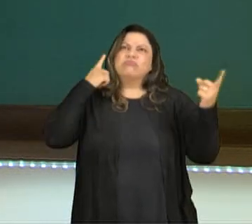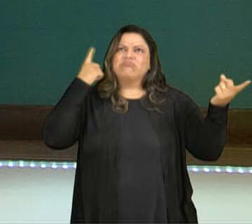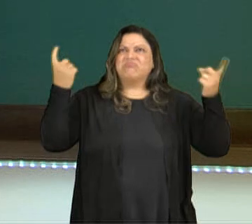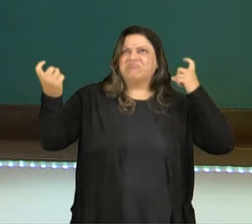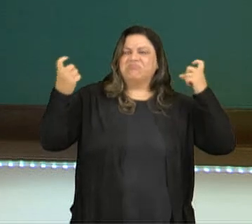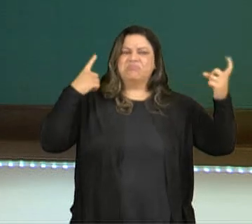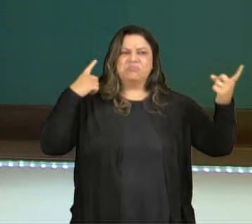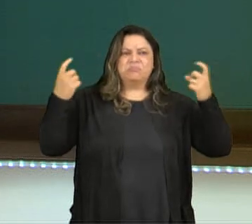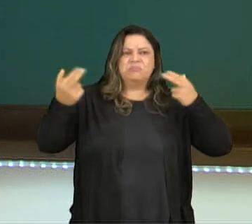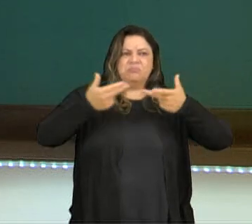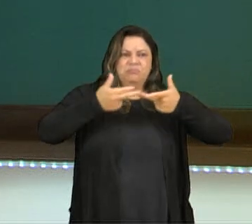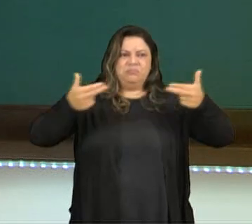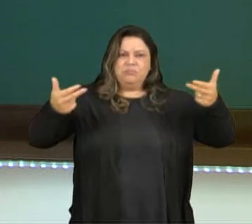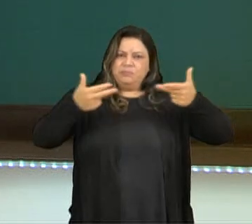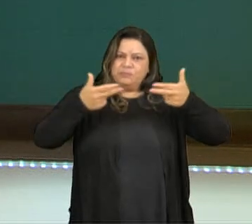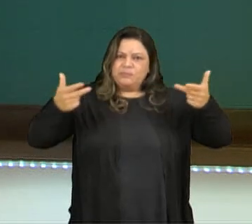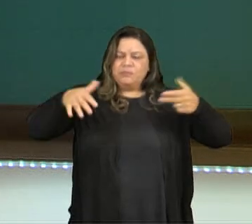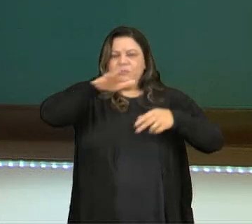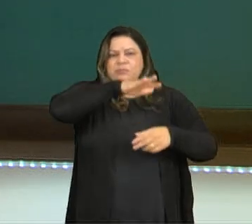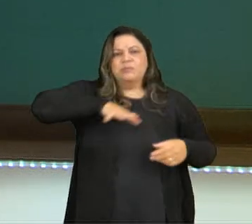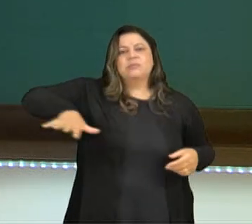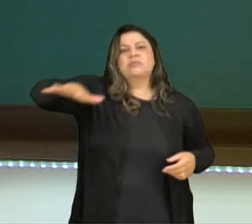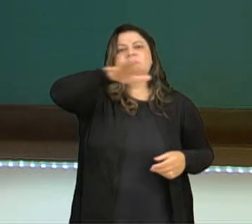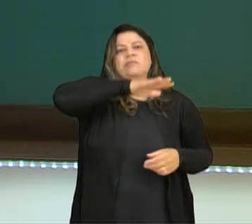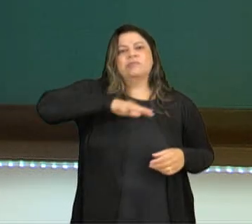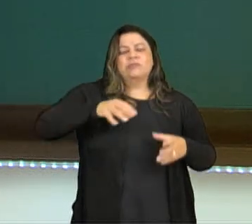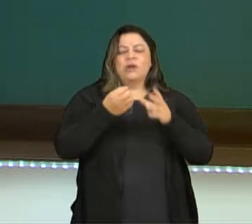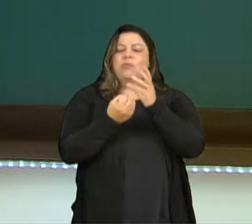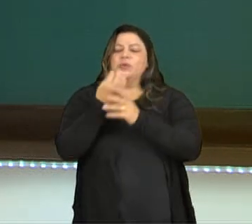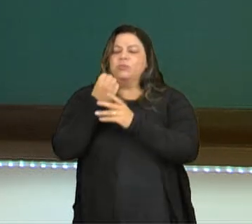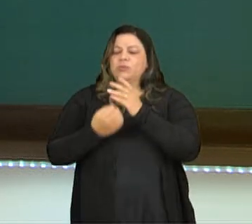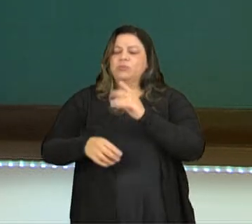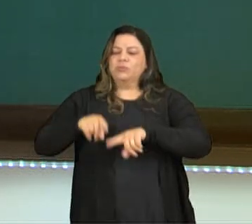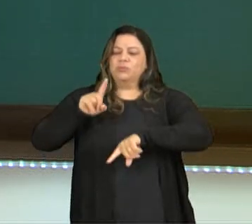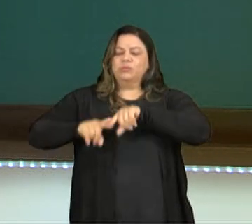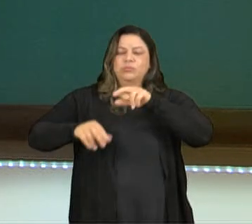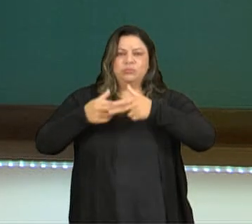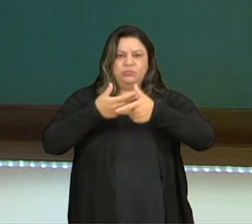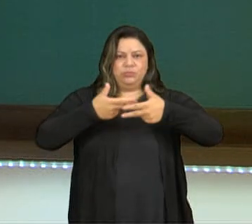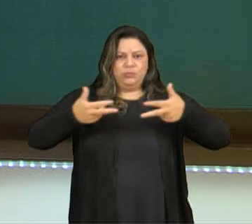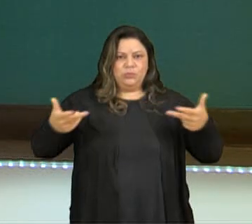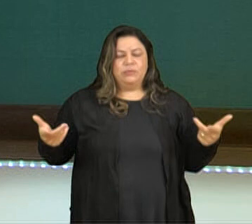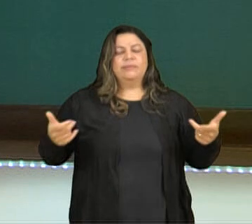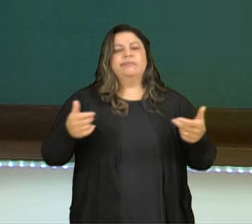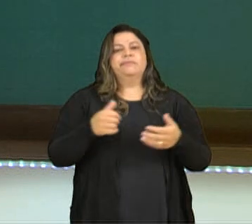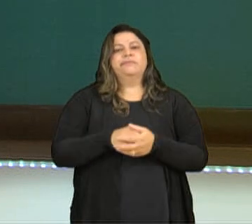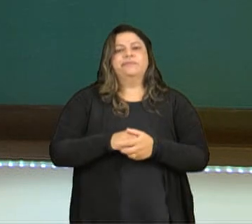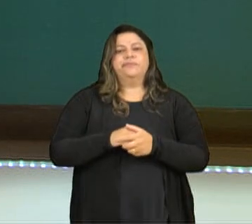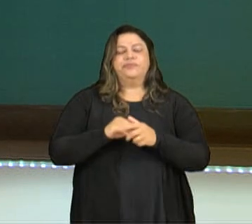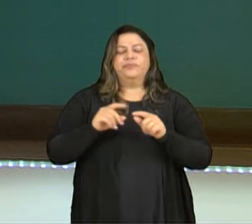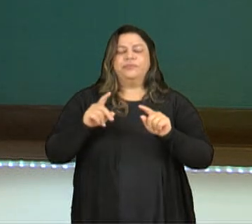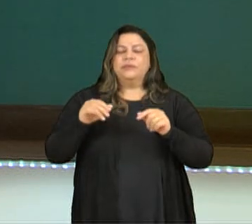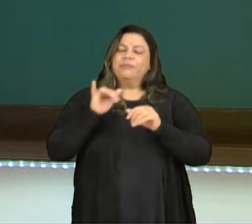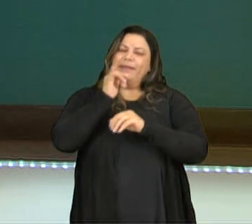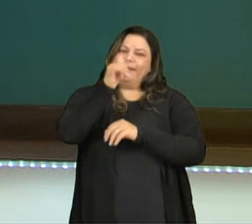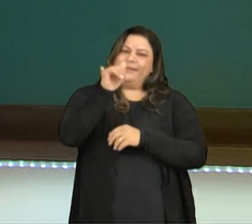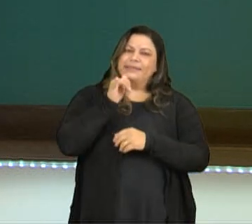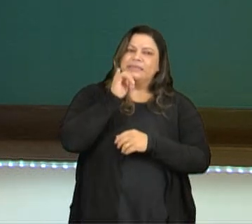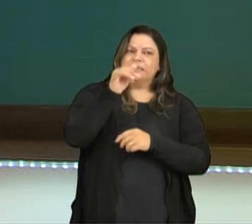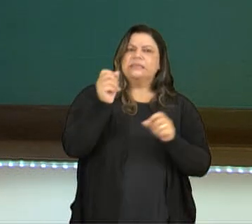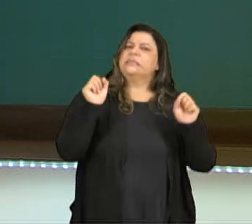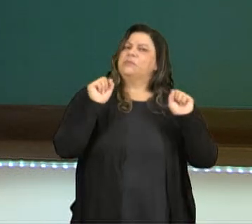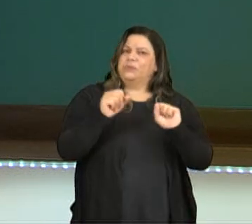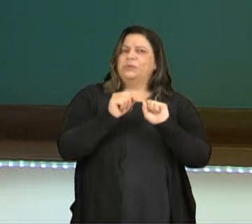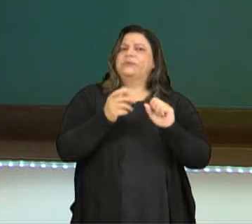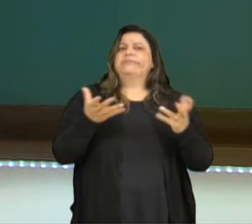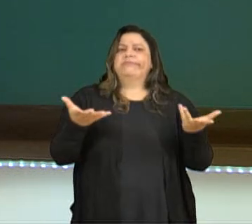né? Ali na hora, na produção, enfim, nos aparelhos que são utilizados para geração de energia, pode provocar